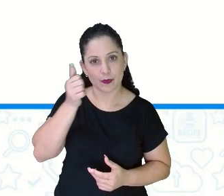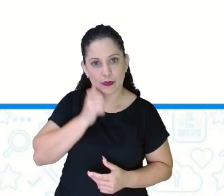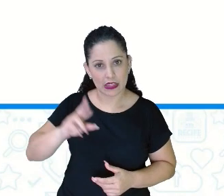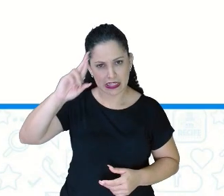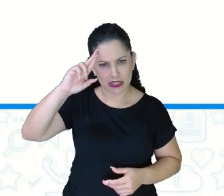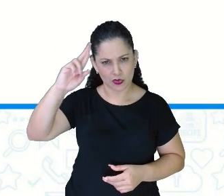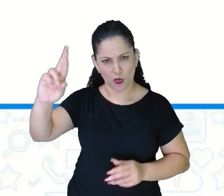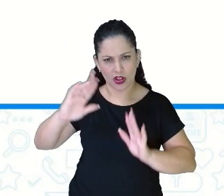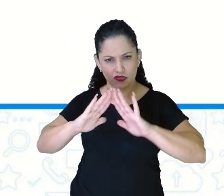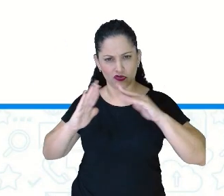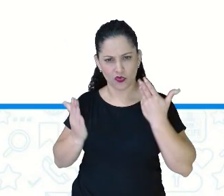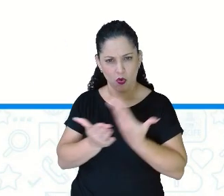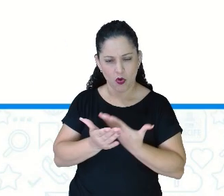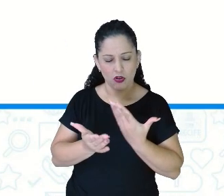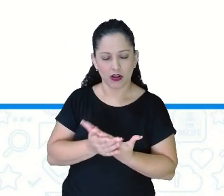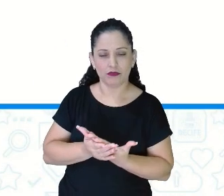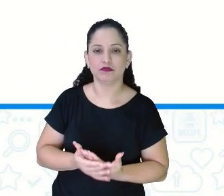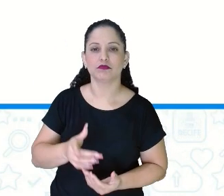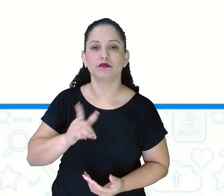escola irá dividir